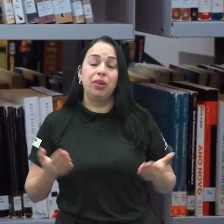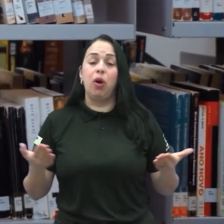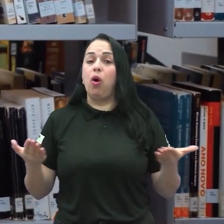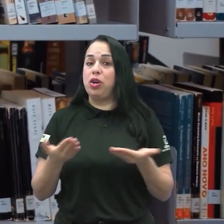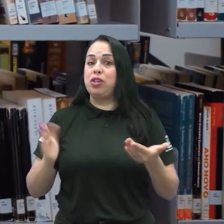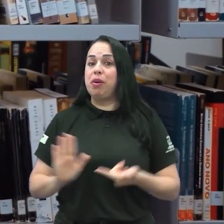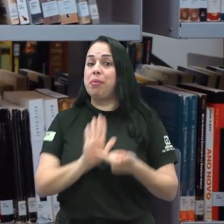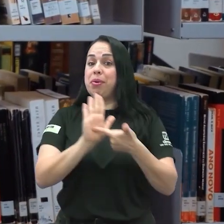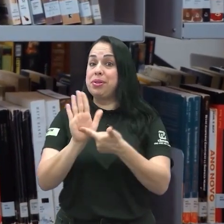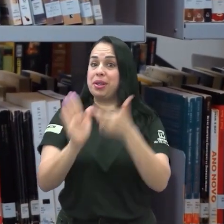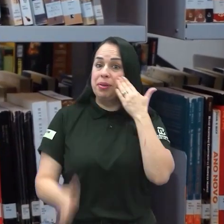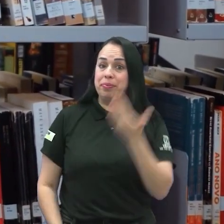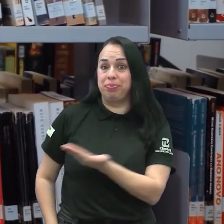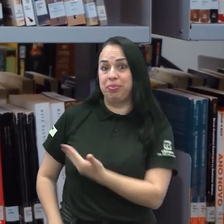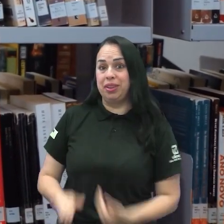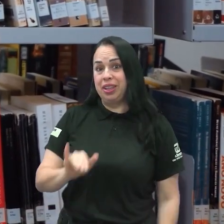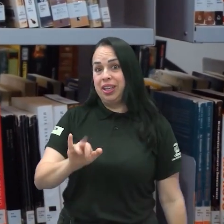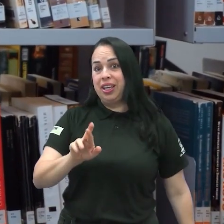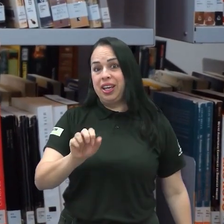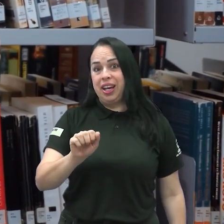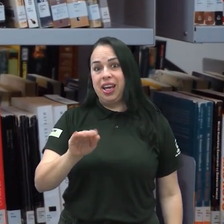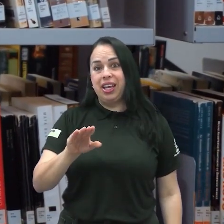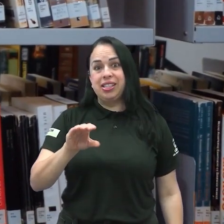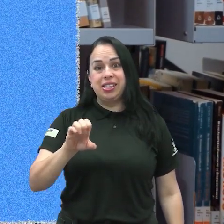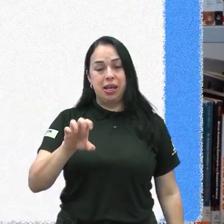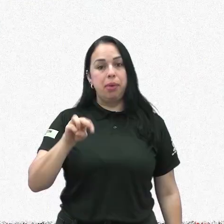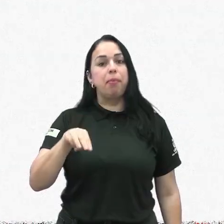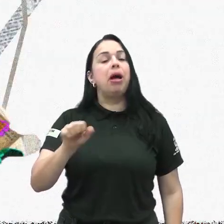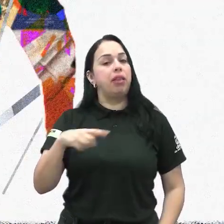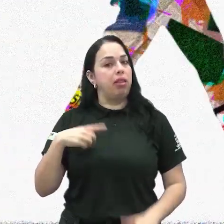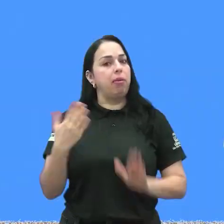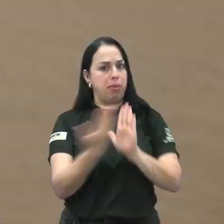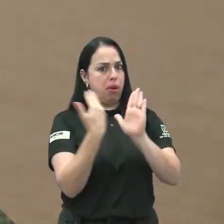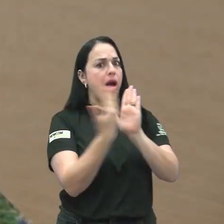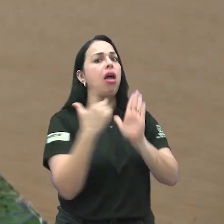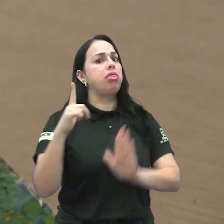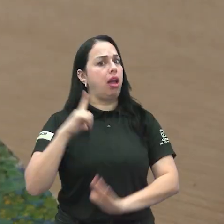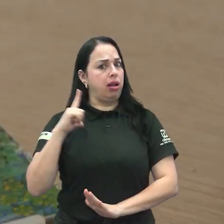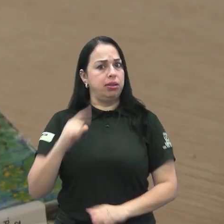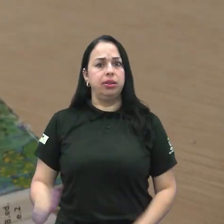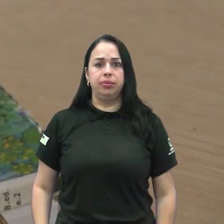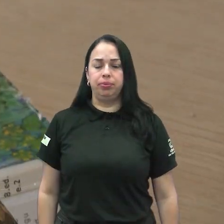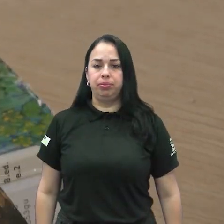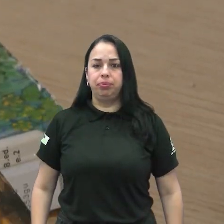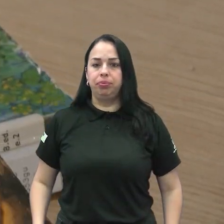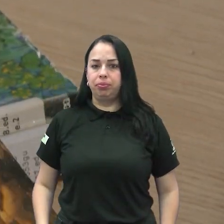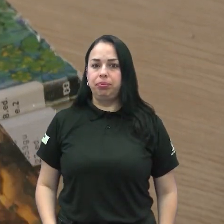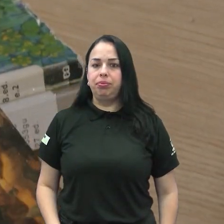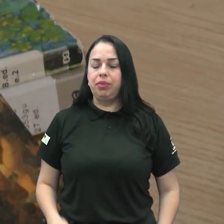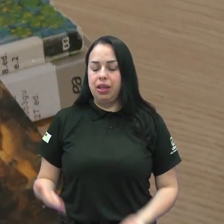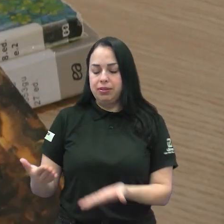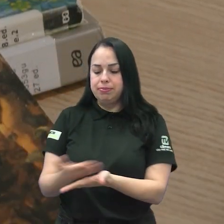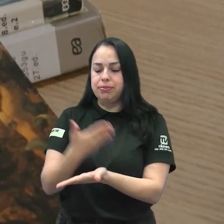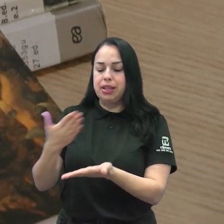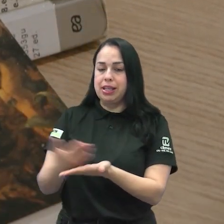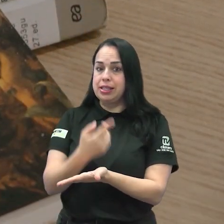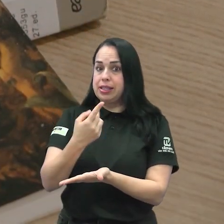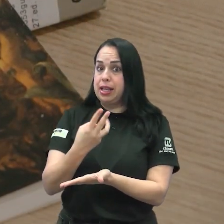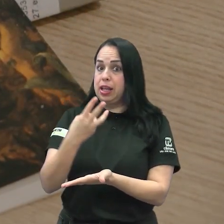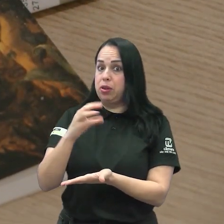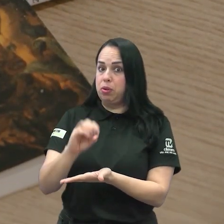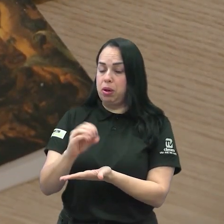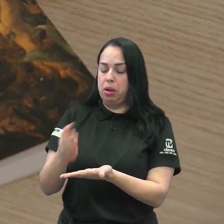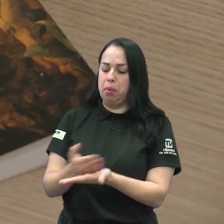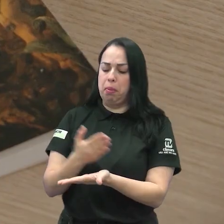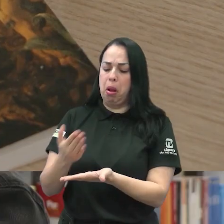de Iracema, e esse livro tem na biblioteca. Há cerca de 130 páginas narram uma